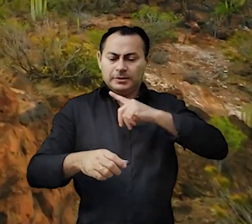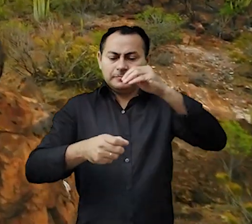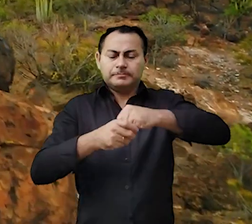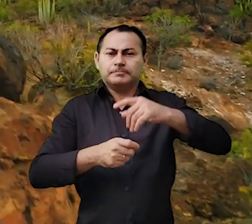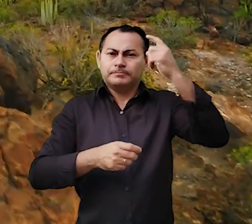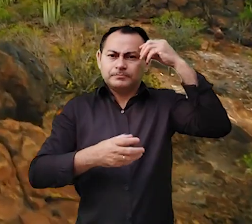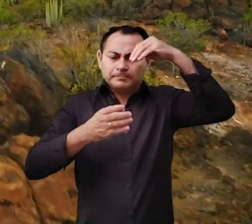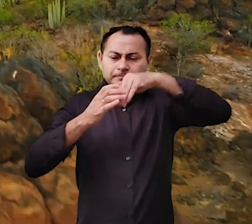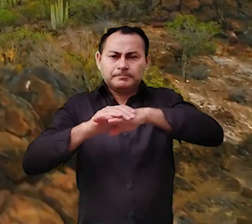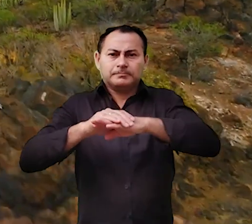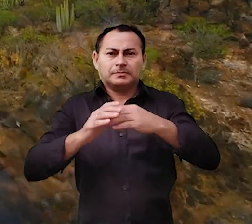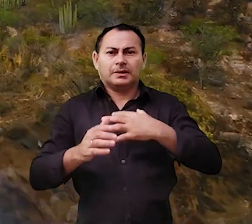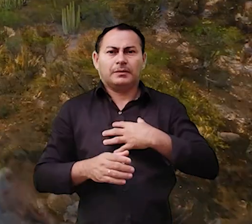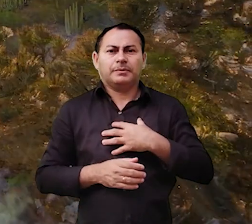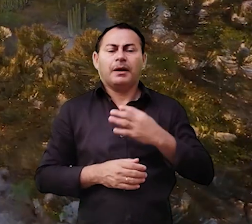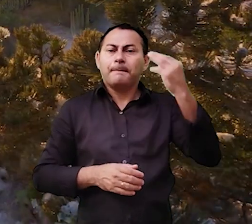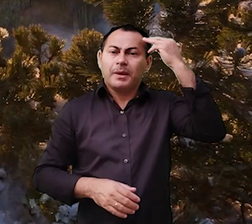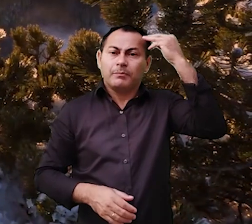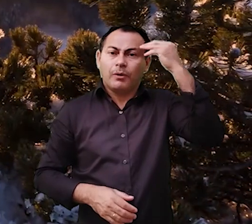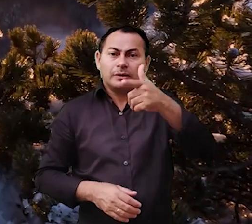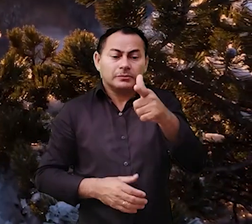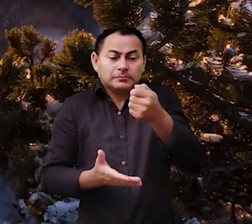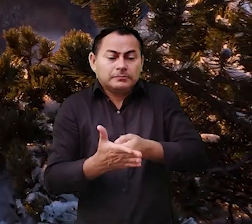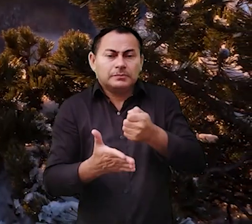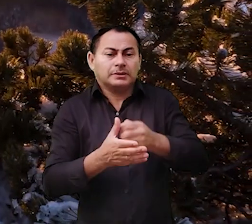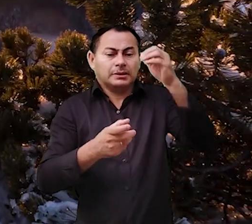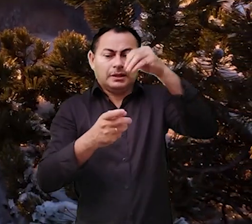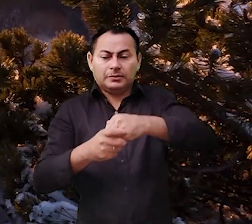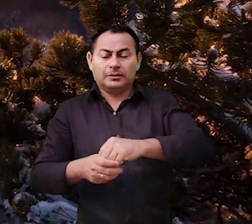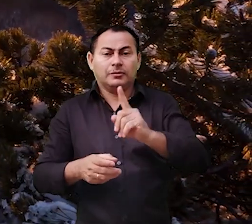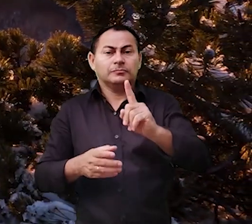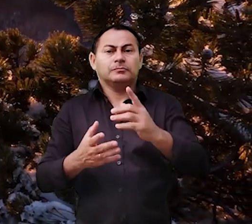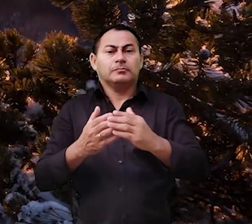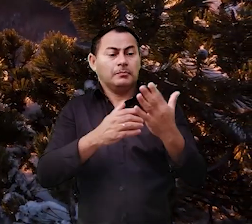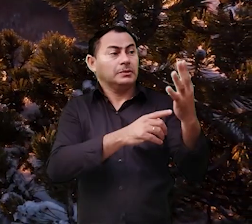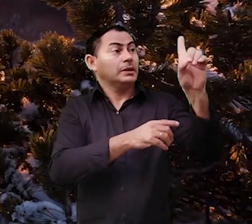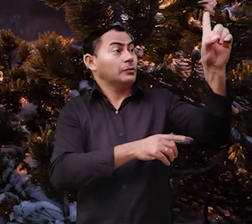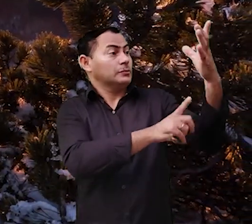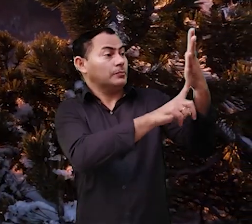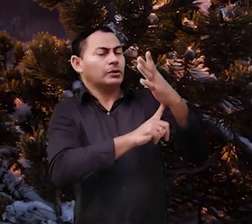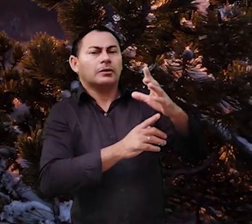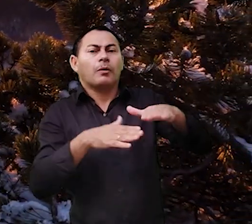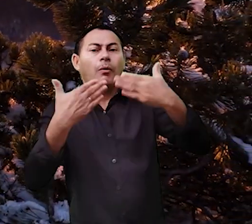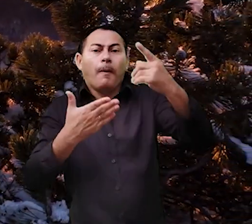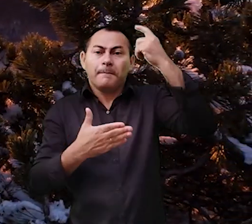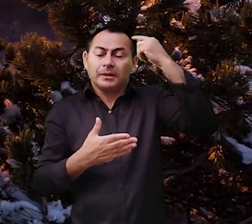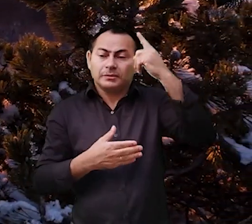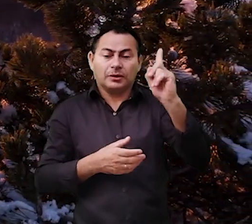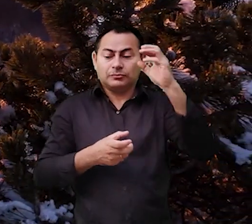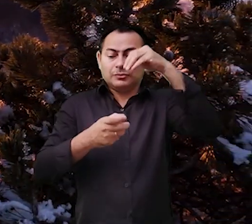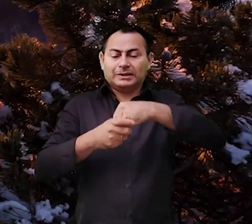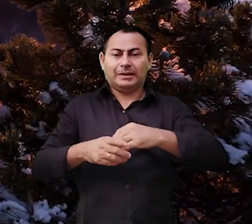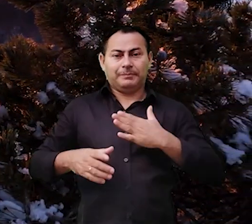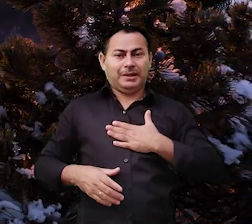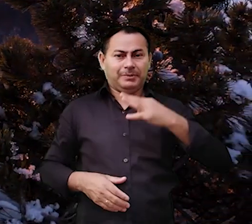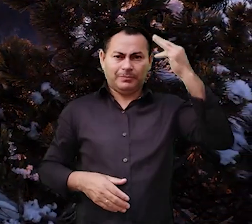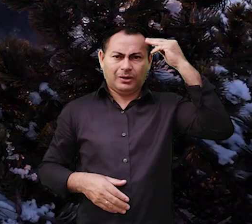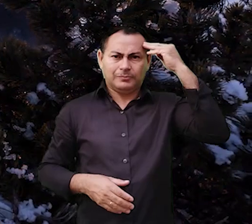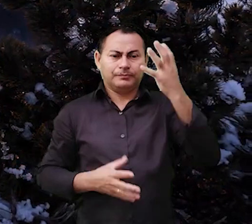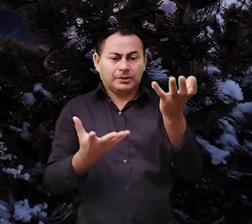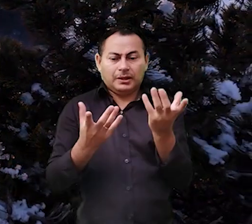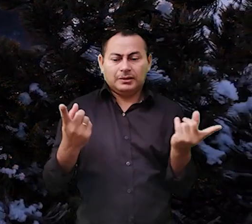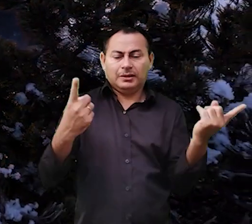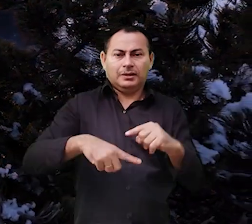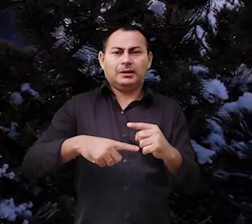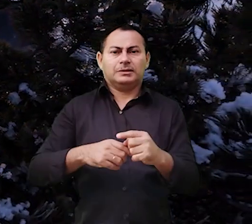pensamentos no meu subconsciente, na minha memória, que não deveriam estar lá. Mostra-me quais pensamentos não deveriam estar lá.